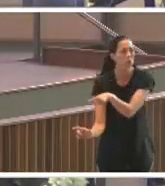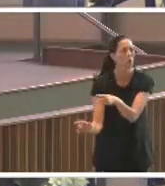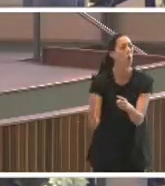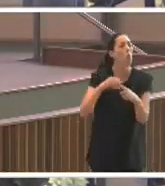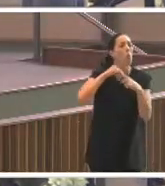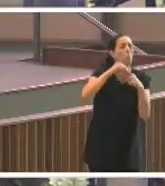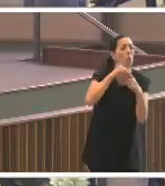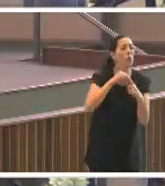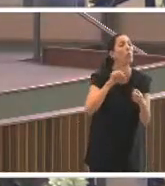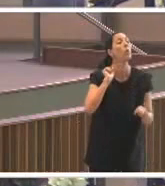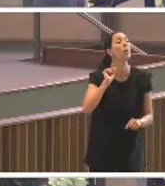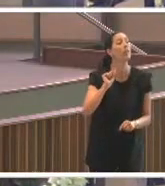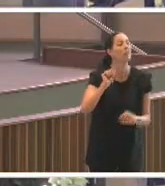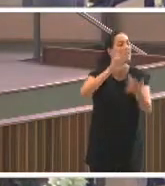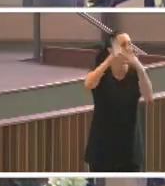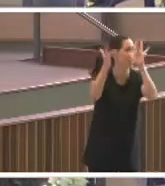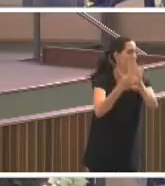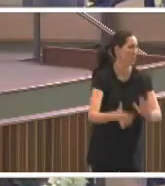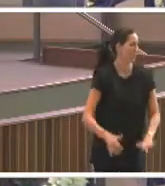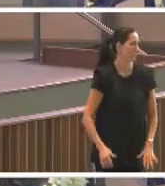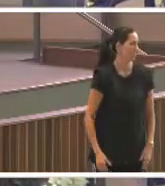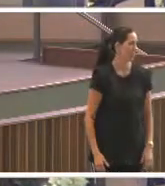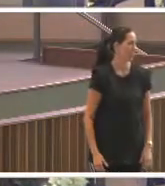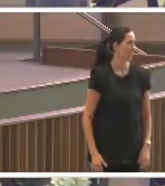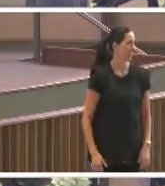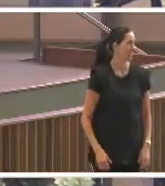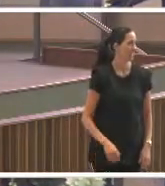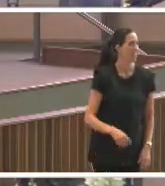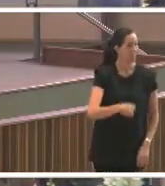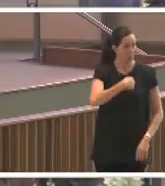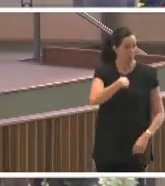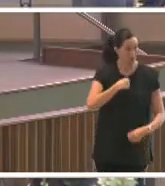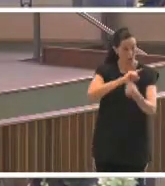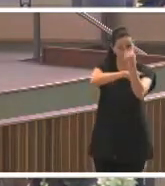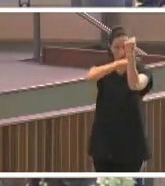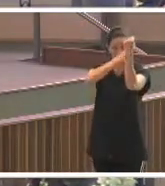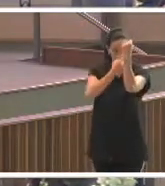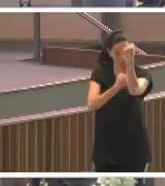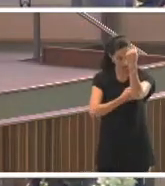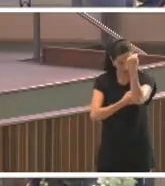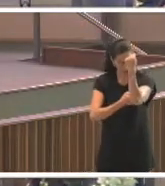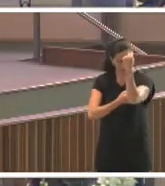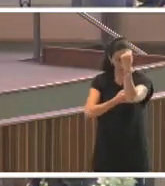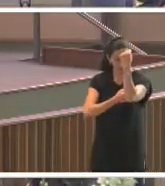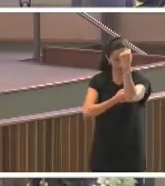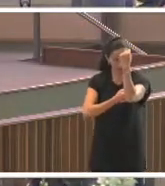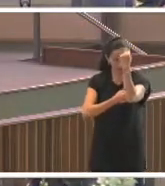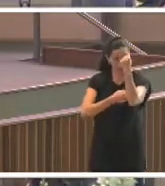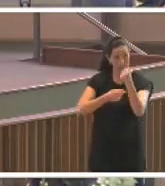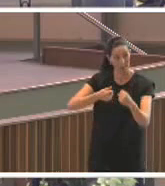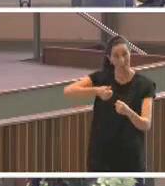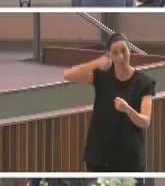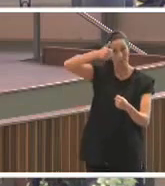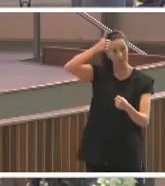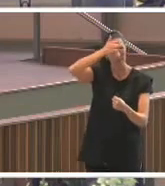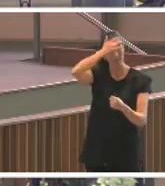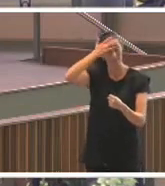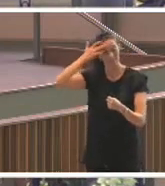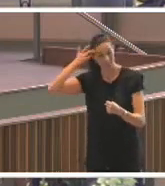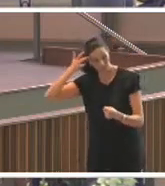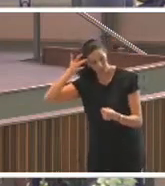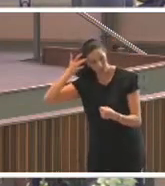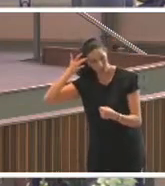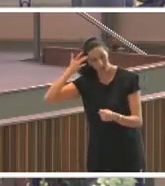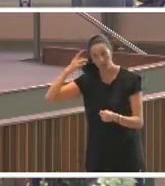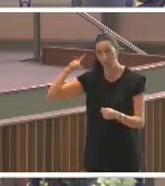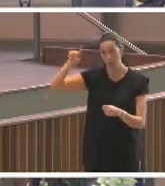essa autoridade é compartilhada. Enquanto alguém tem autoridade sobre você, você tem autoridade sobre